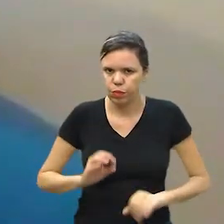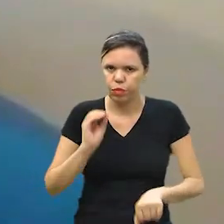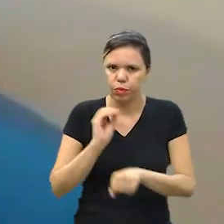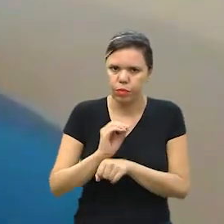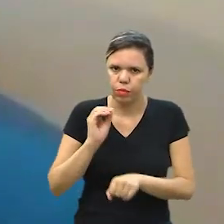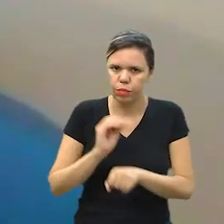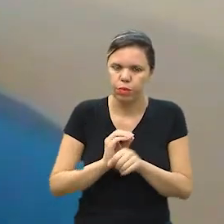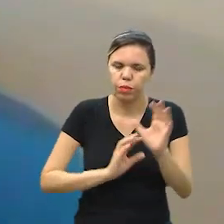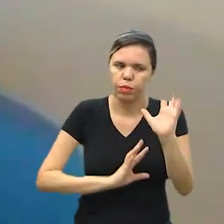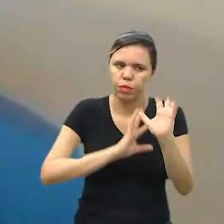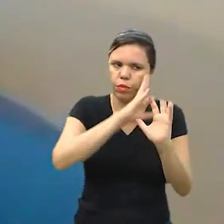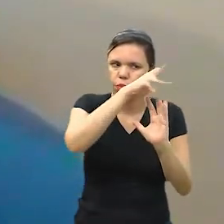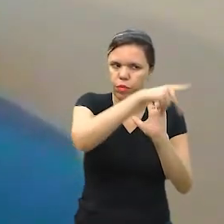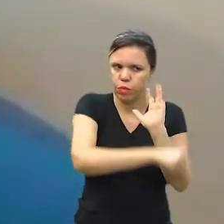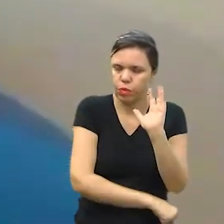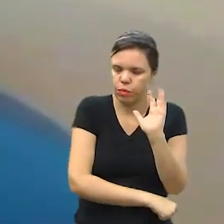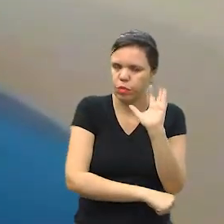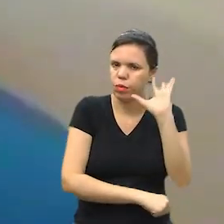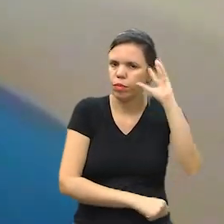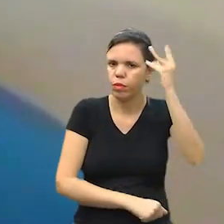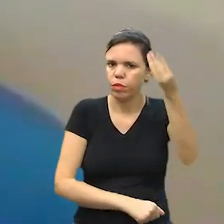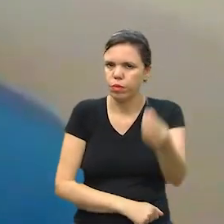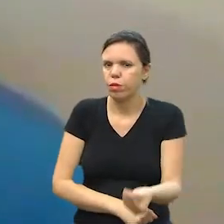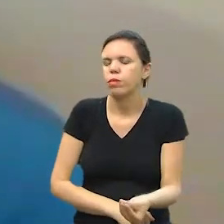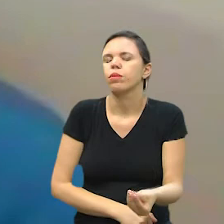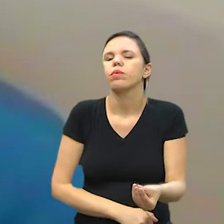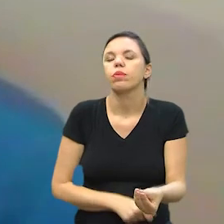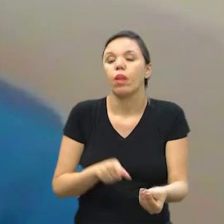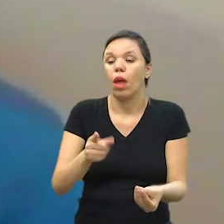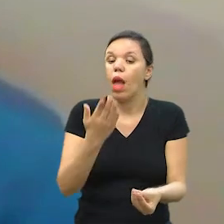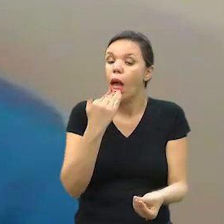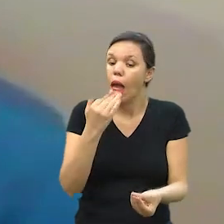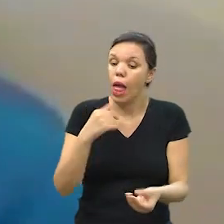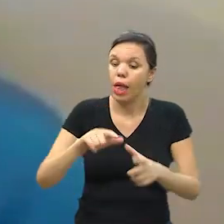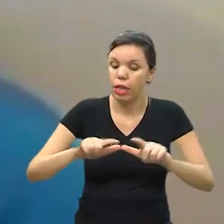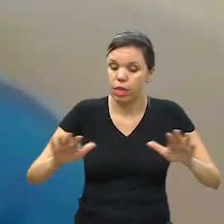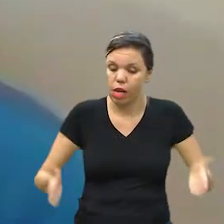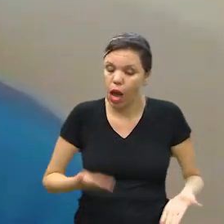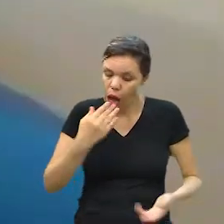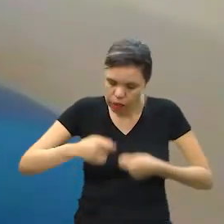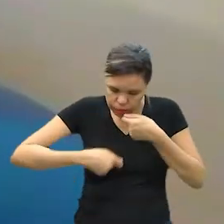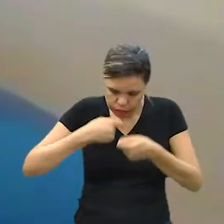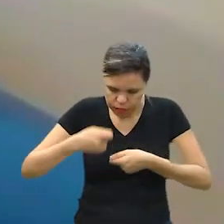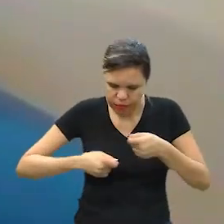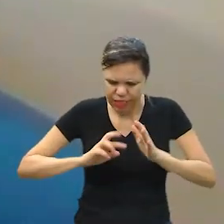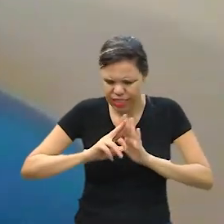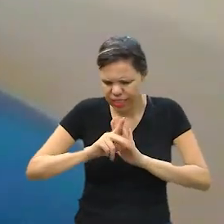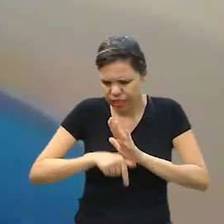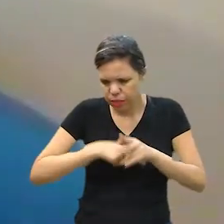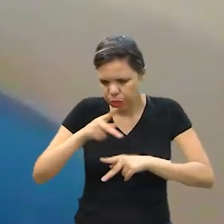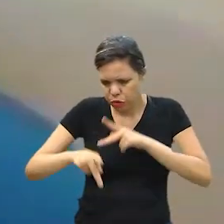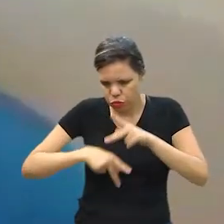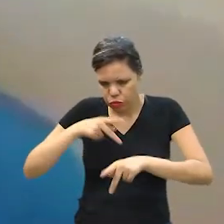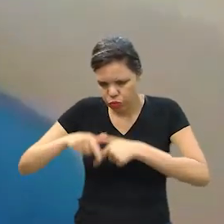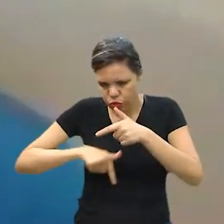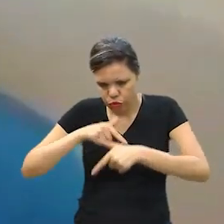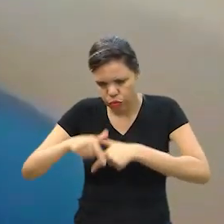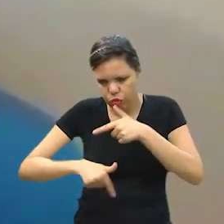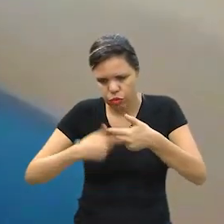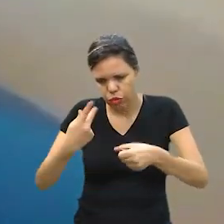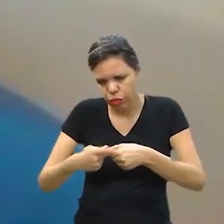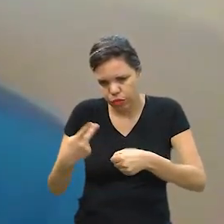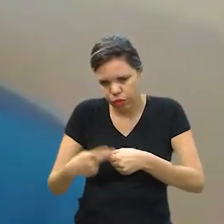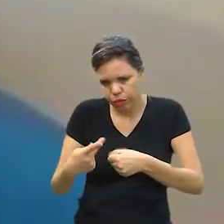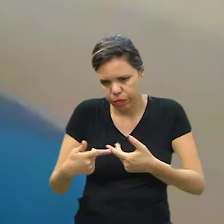de preservação do ambiente, de entender que para aquele alimento estar na nossa mesa, ele passa por diversas pessoas, né,